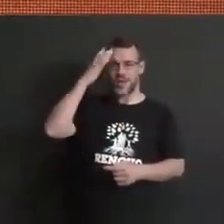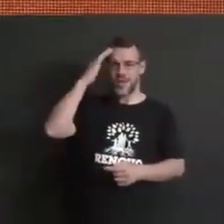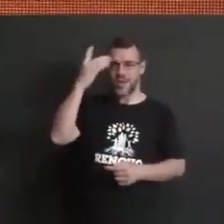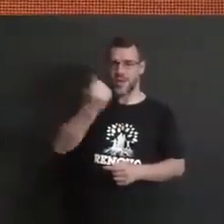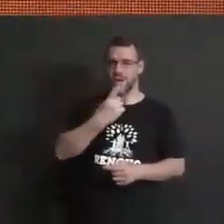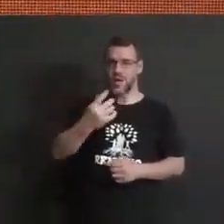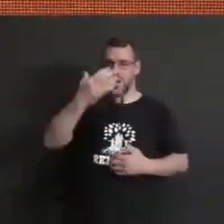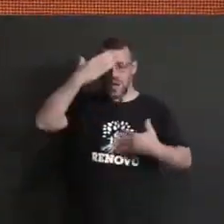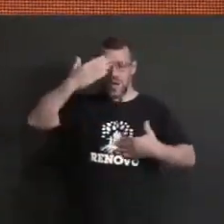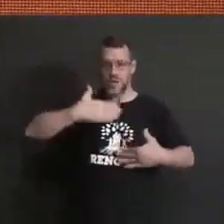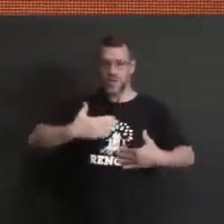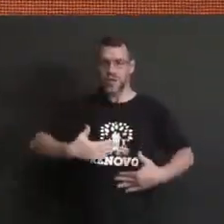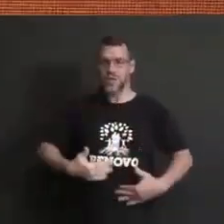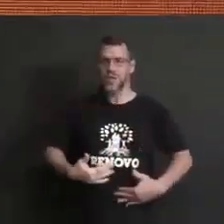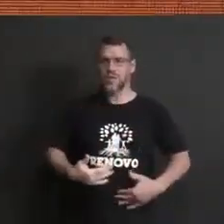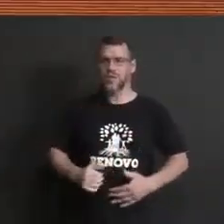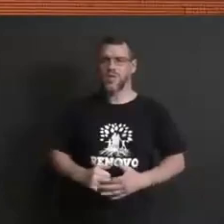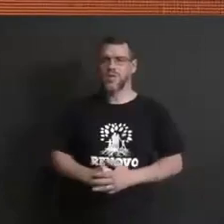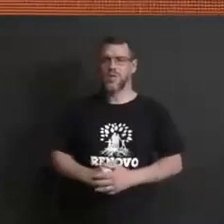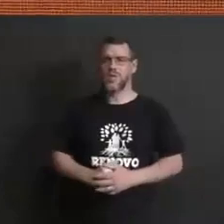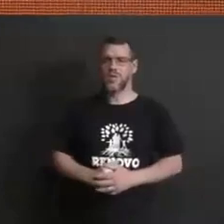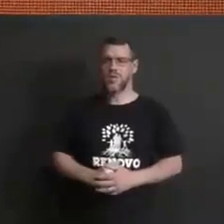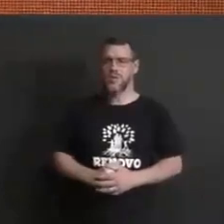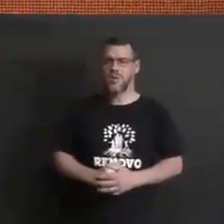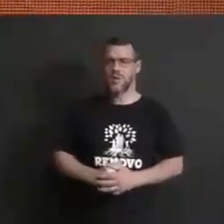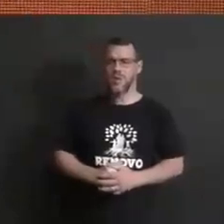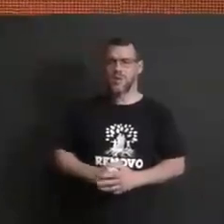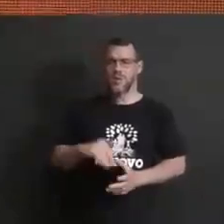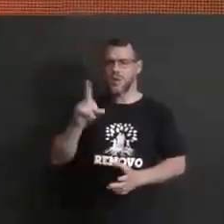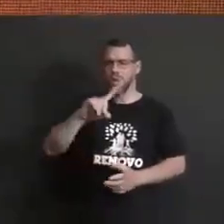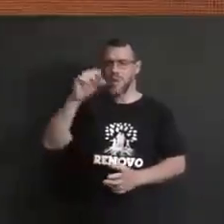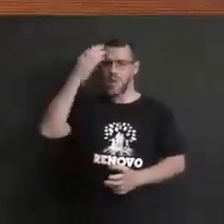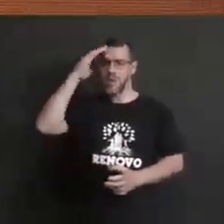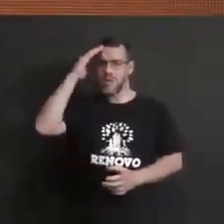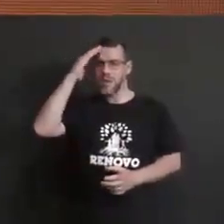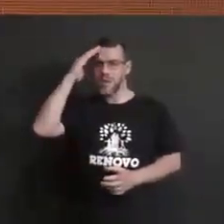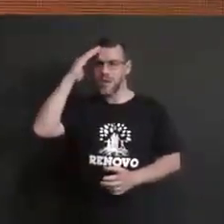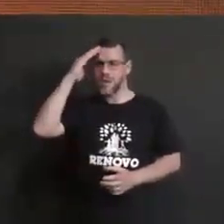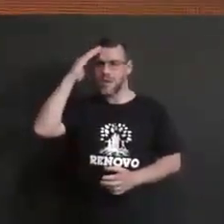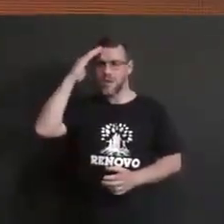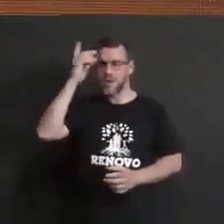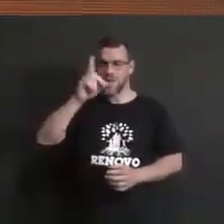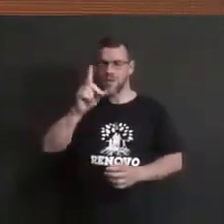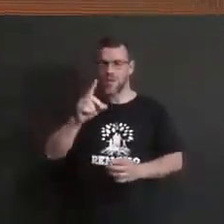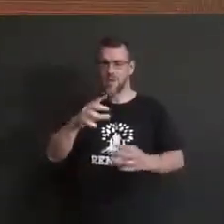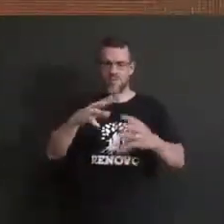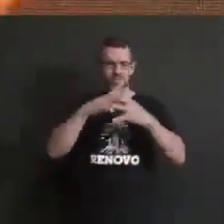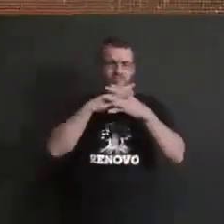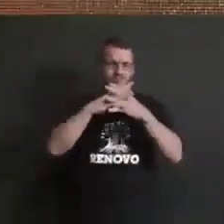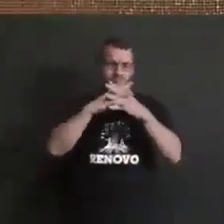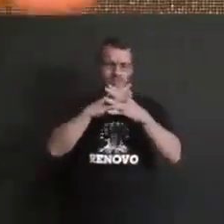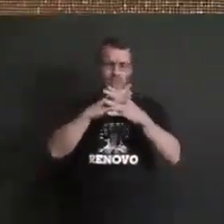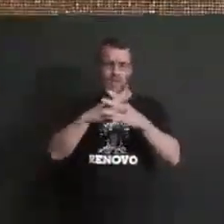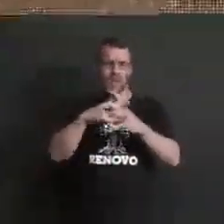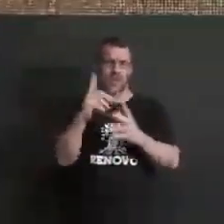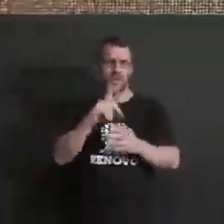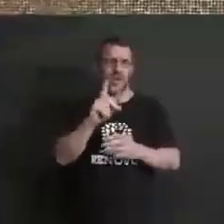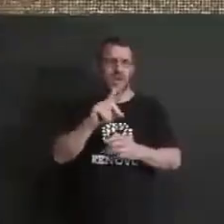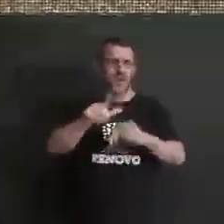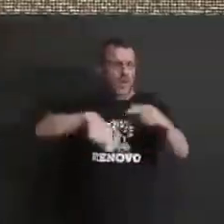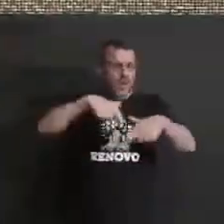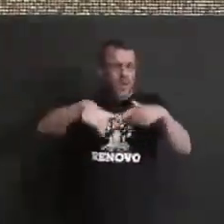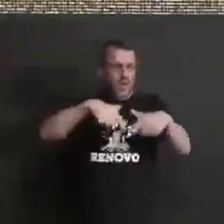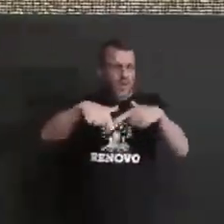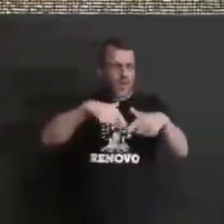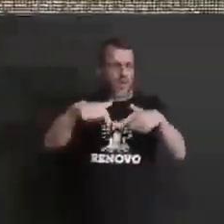não entendemos que nós não disputamos. Nós não entendemos que nós não brigamos. Nós não entendemos que nós não trabalhamos para a